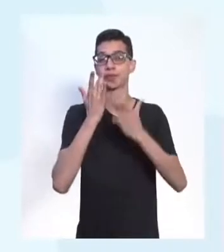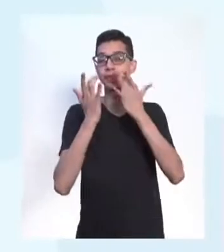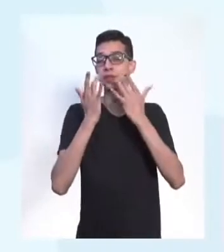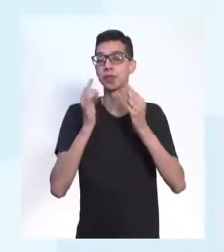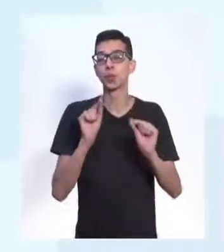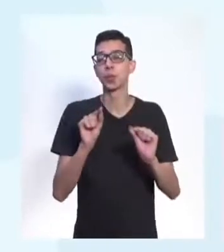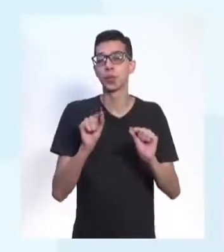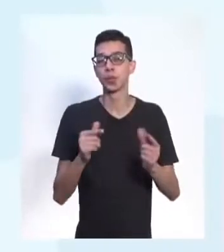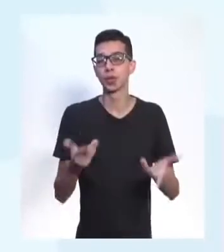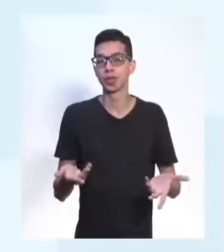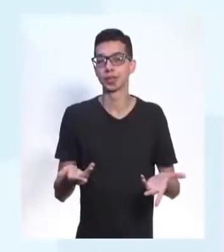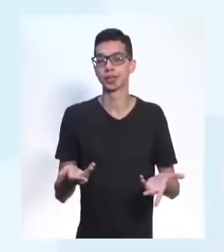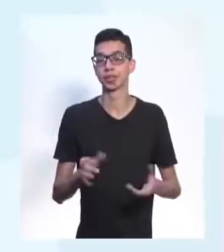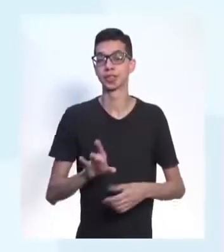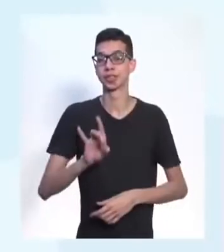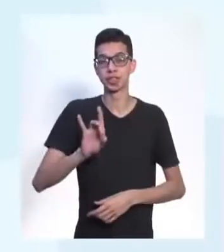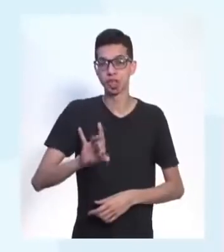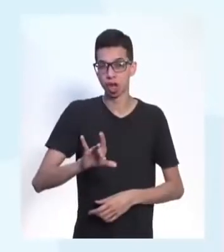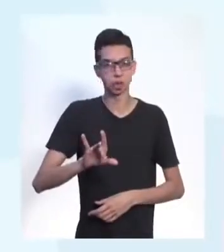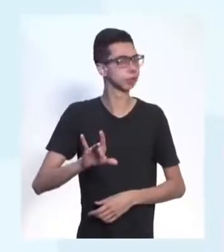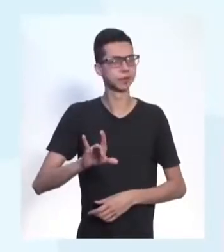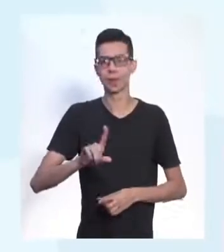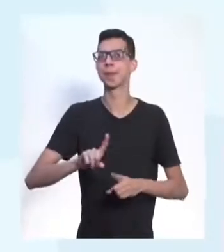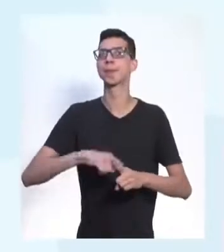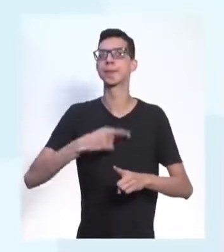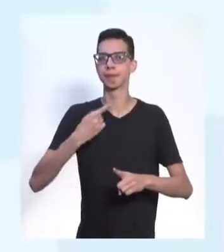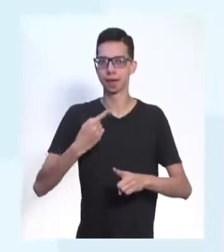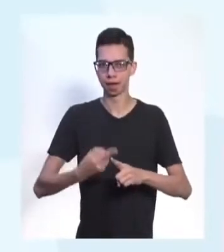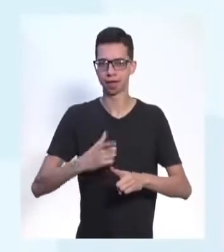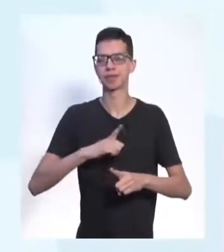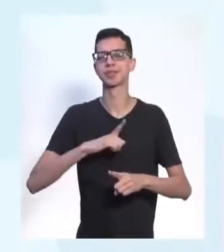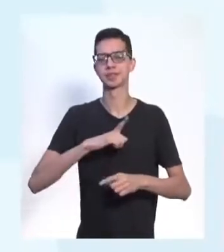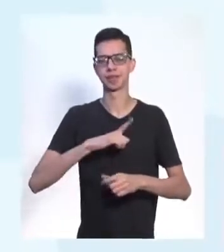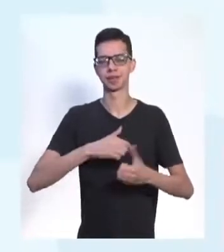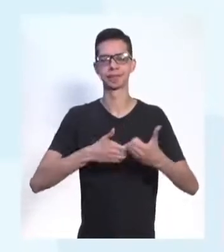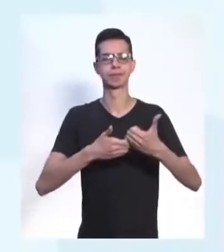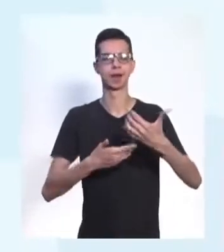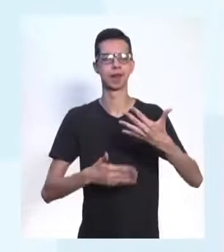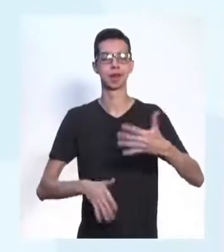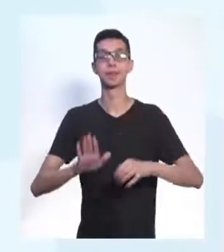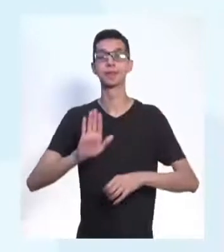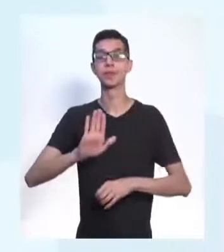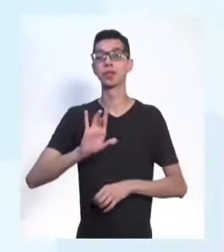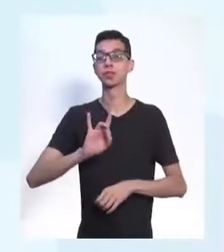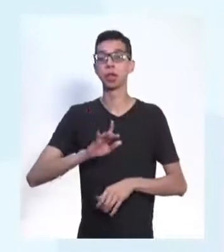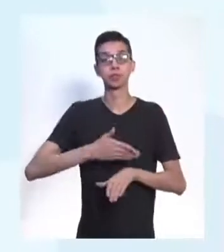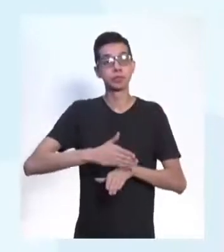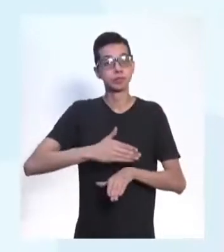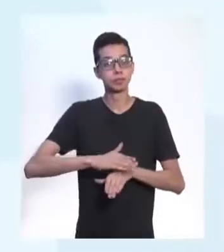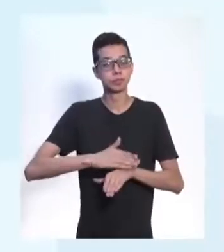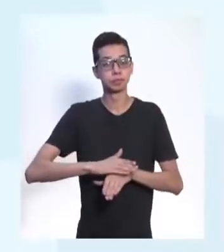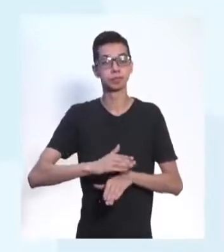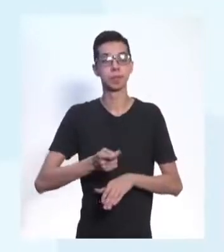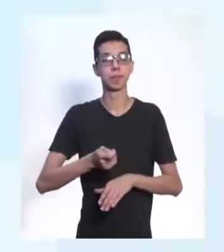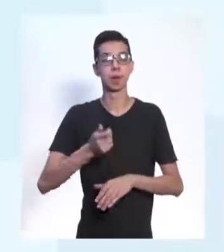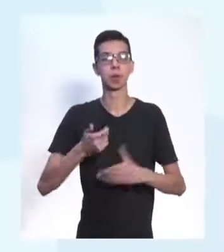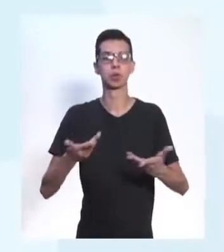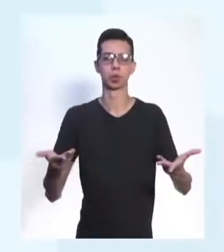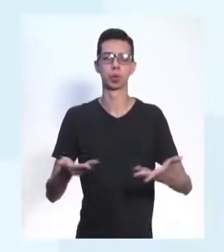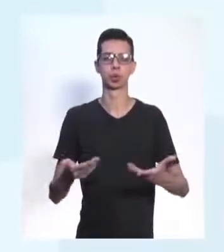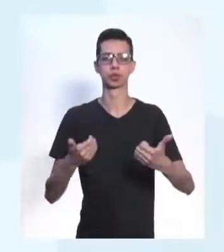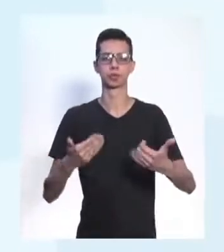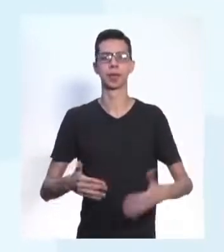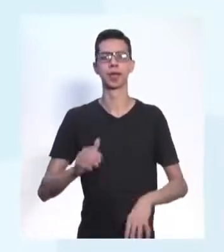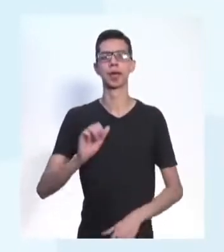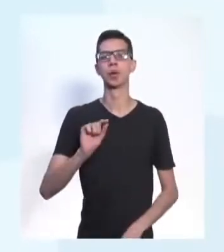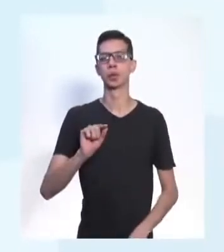muito mais do que só isso. Mas como a gente pega só um recorte da habilidade, hoje a gente vai falar sobre adereços,